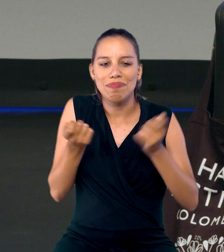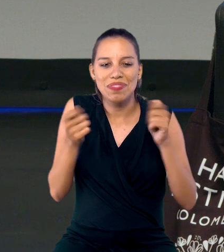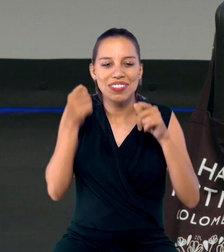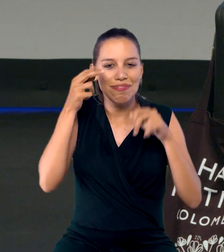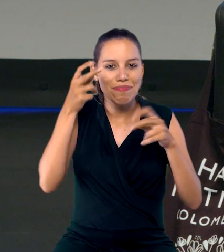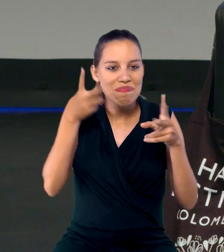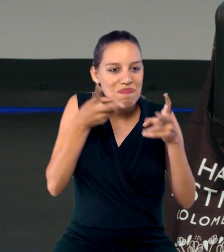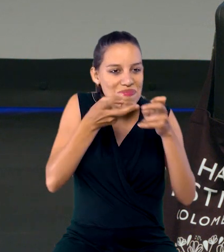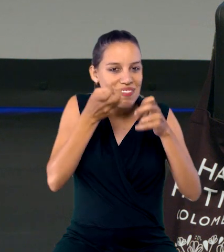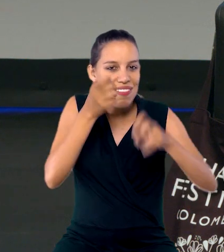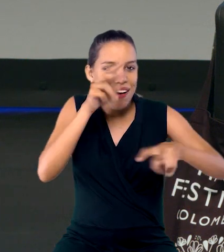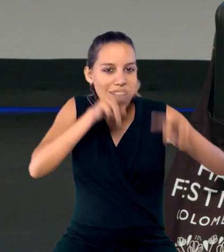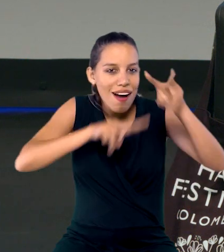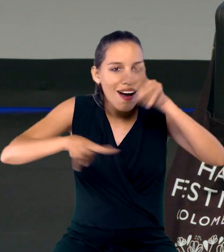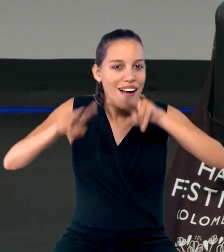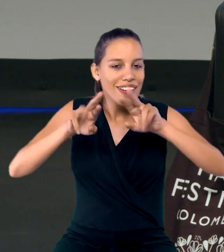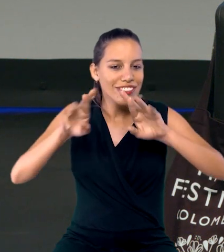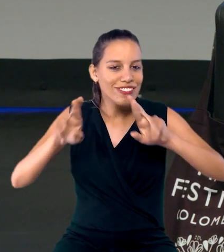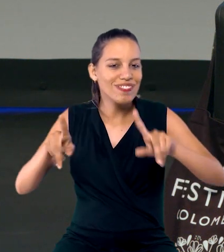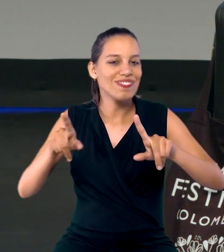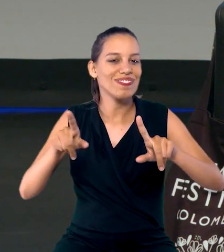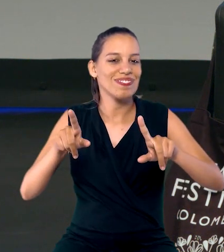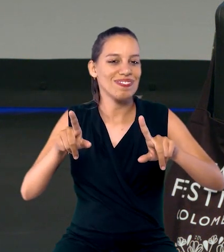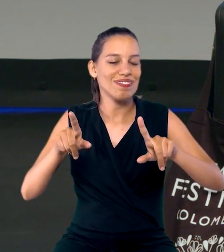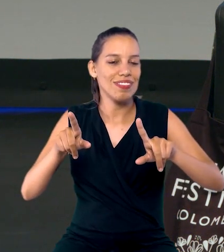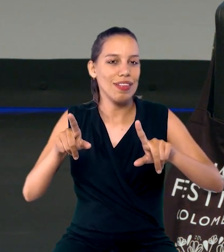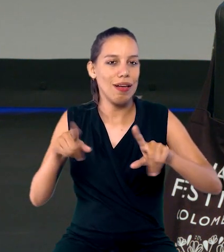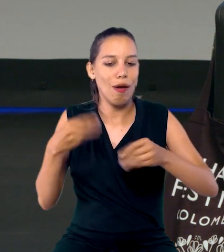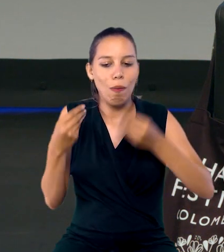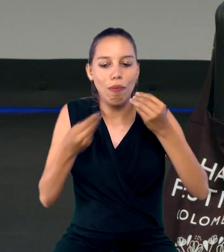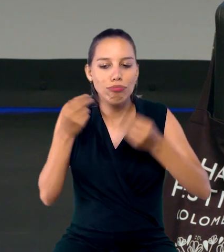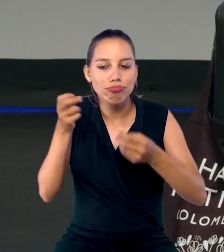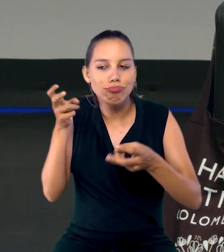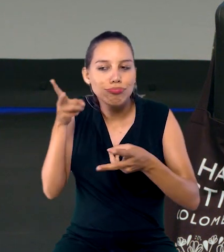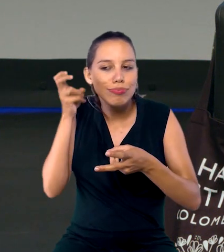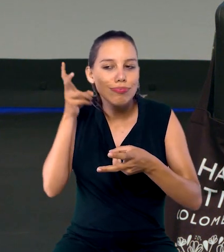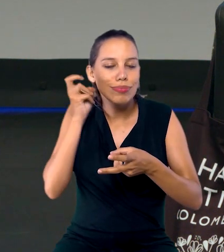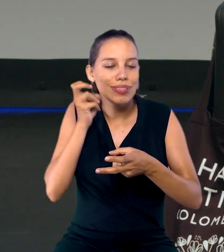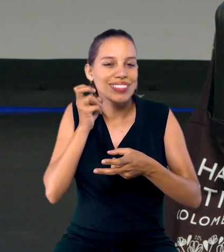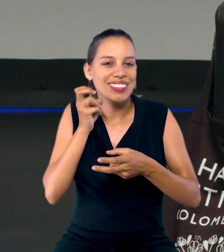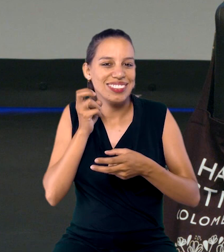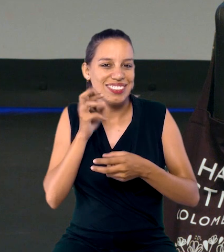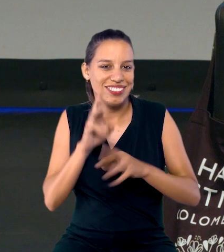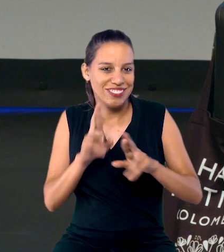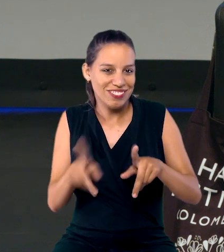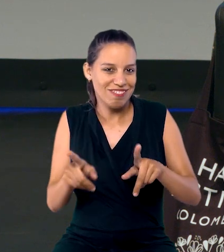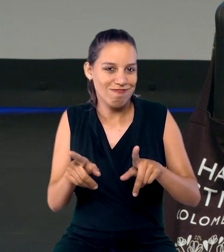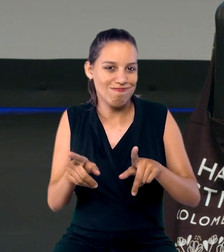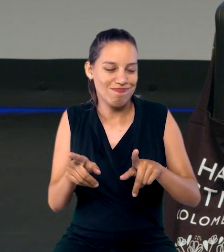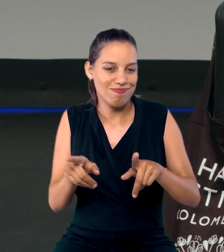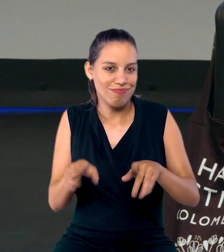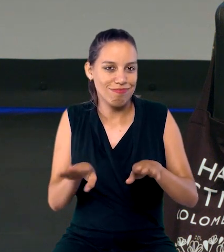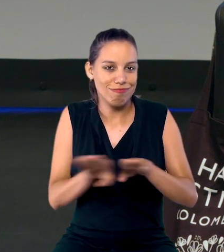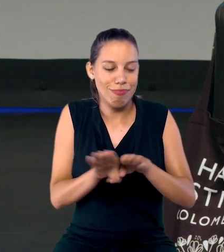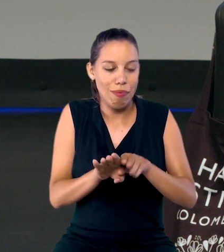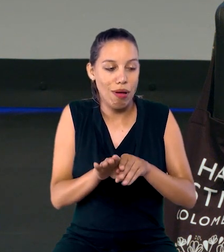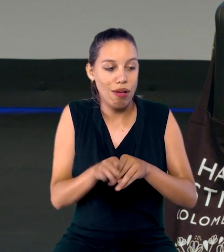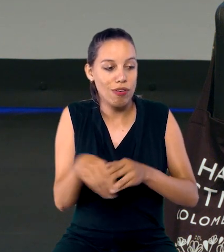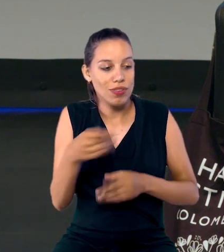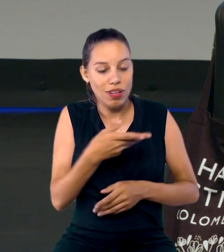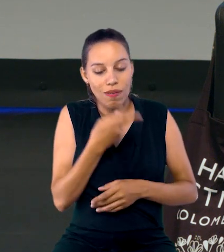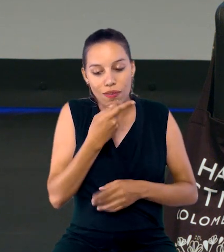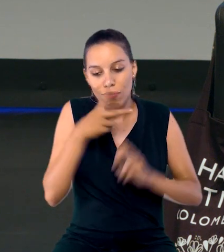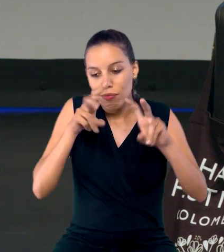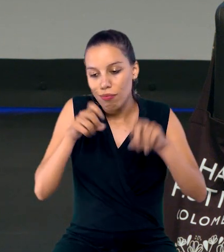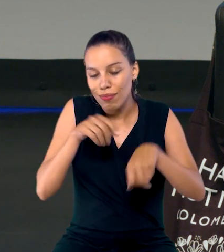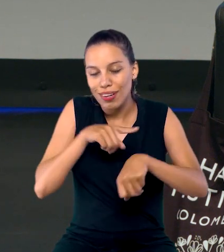trabalho, ele aponta não só o que se faz com a escuta, com a fala a partir de então, mas também esse tempo, né, que,